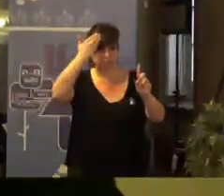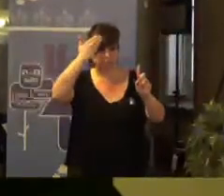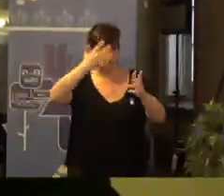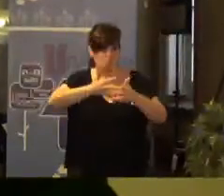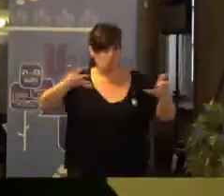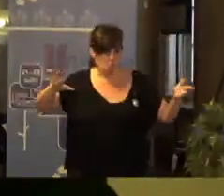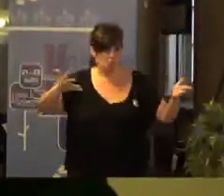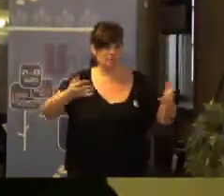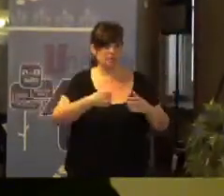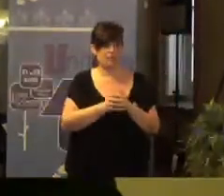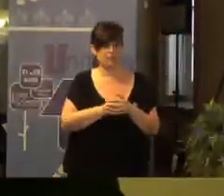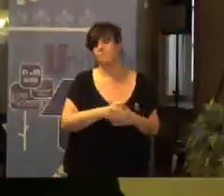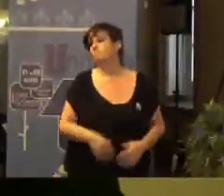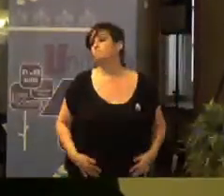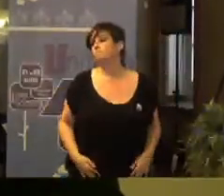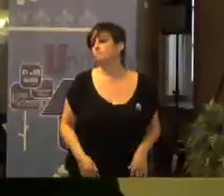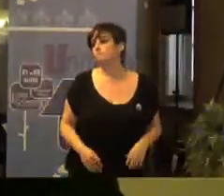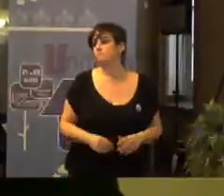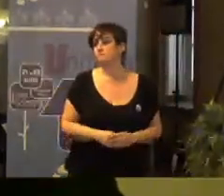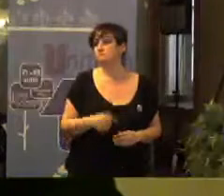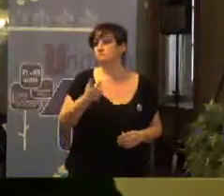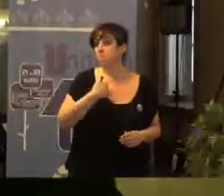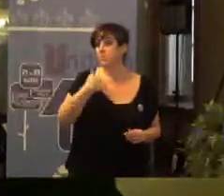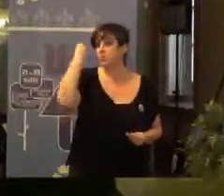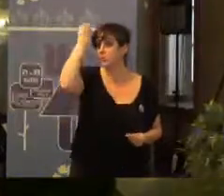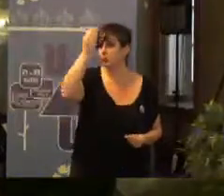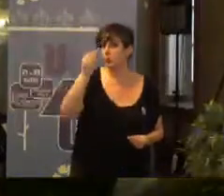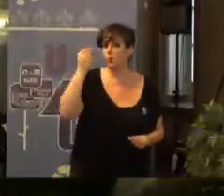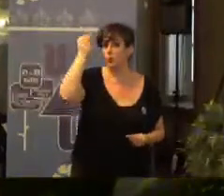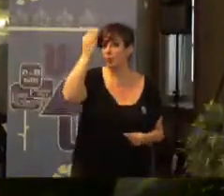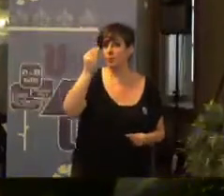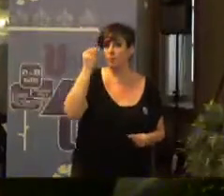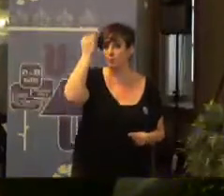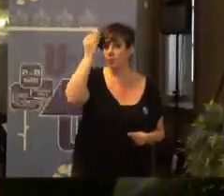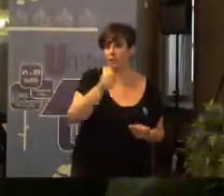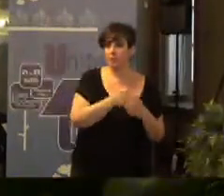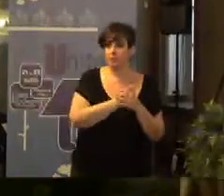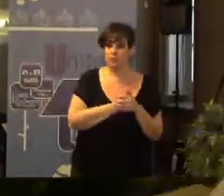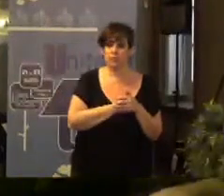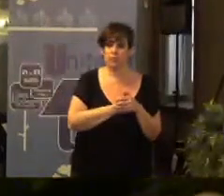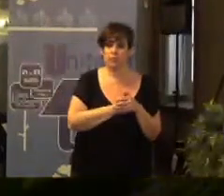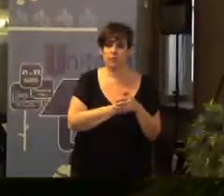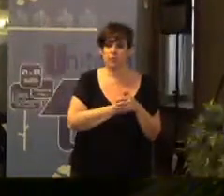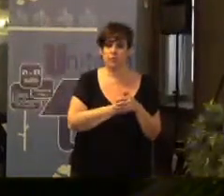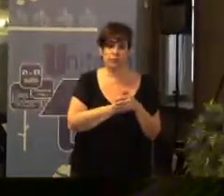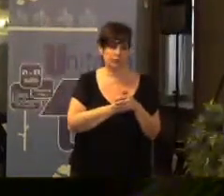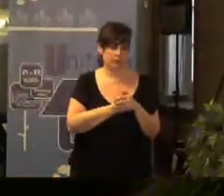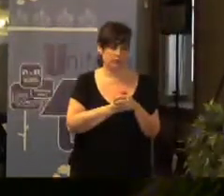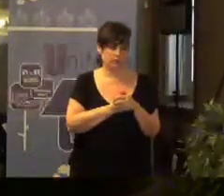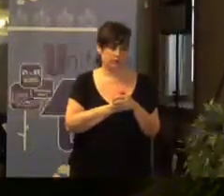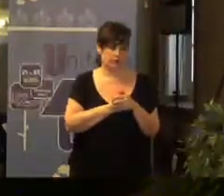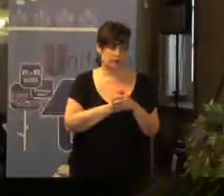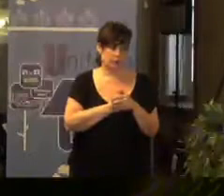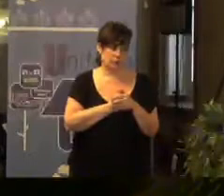de um saber para onde é que se vai. E eu acho que como é que se faz, nós vamos... Se